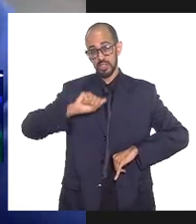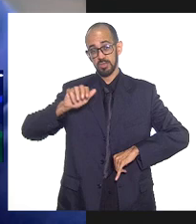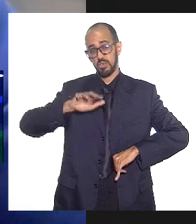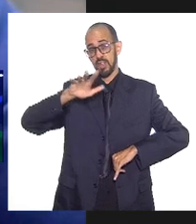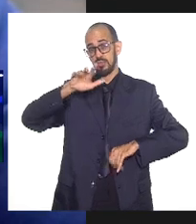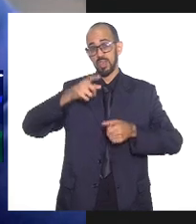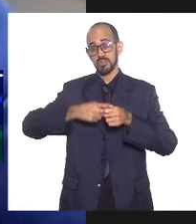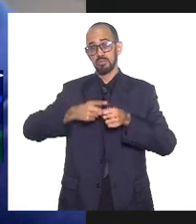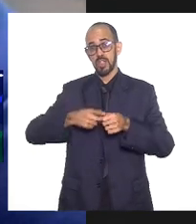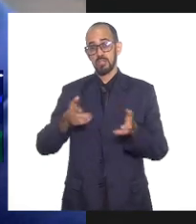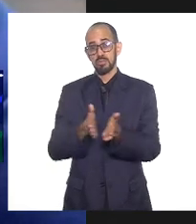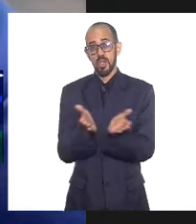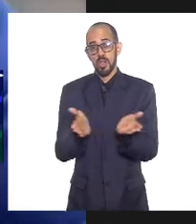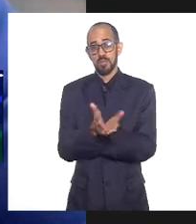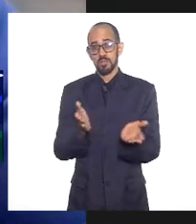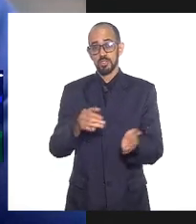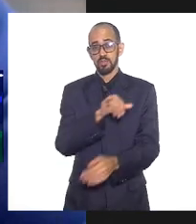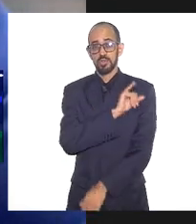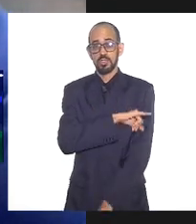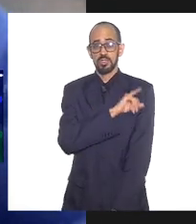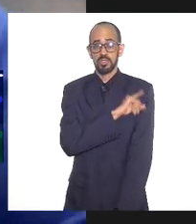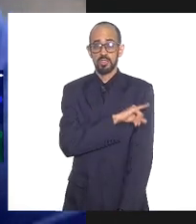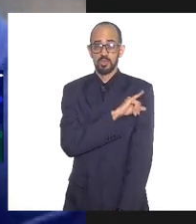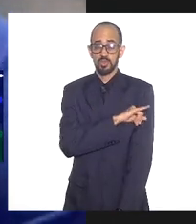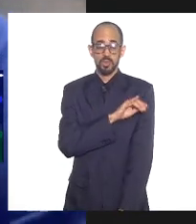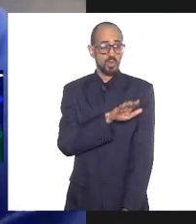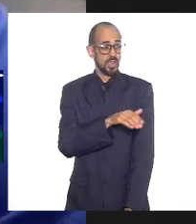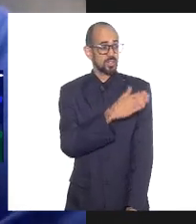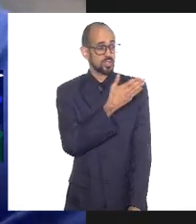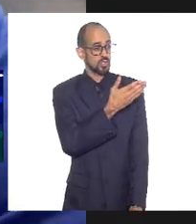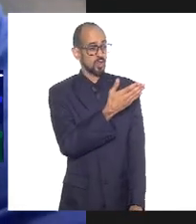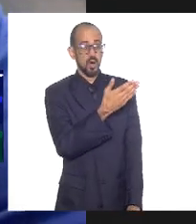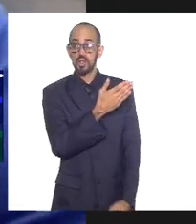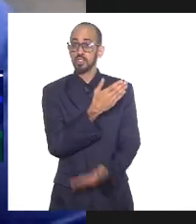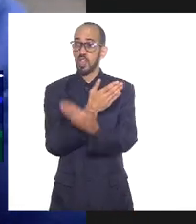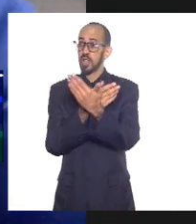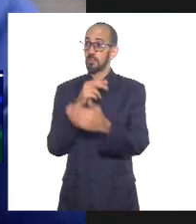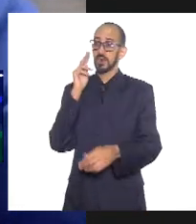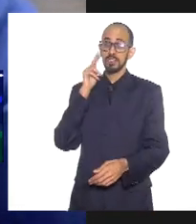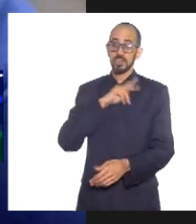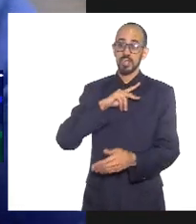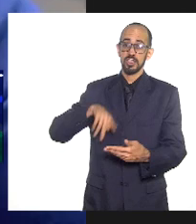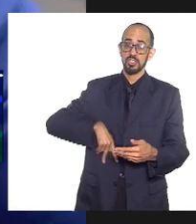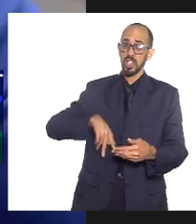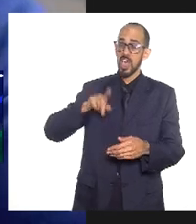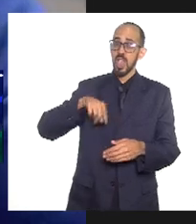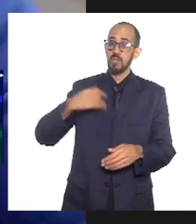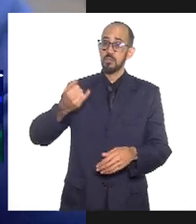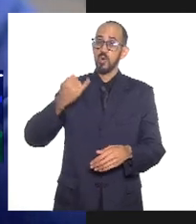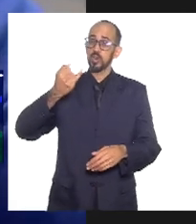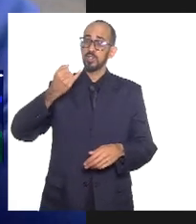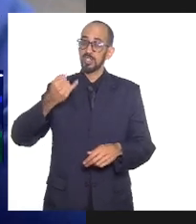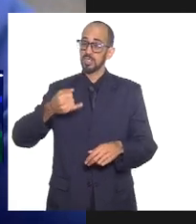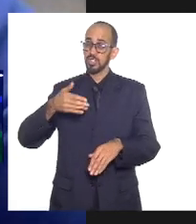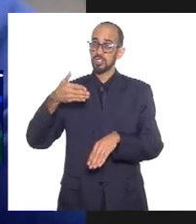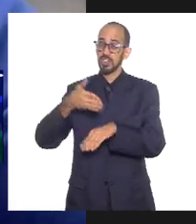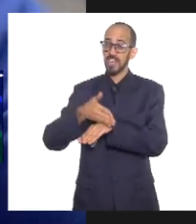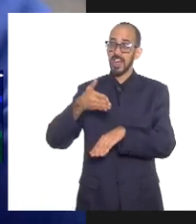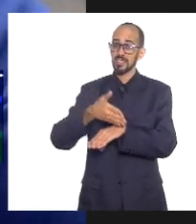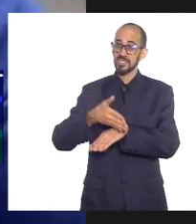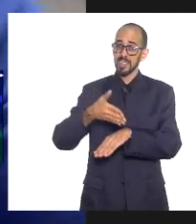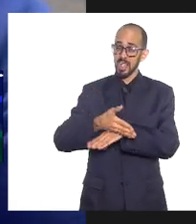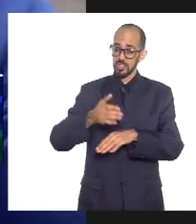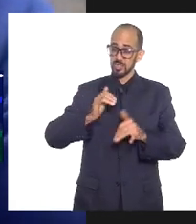do estado do Rio de Janeiro. E aí, senhora presidenta, é fundamental que tenhamos não só acesso